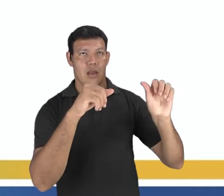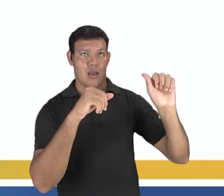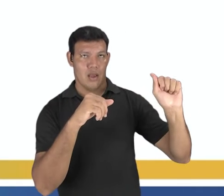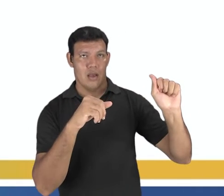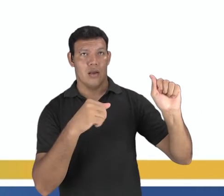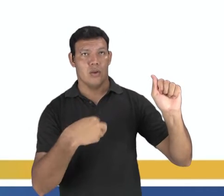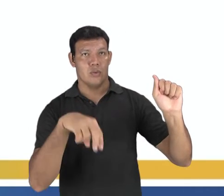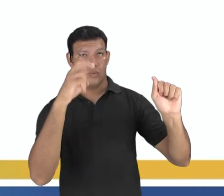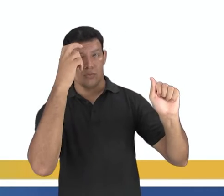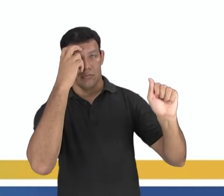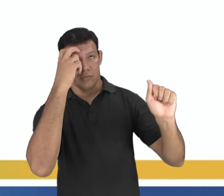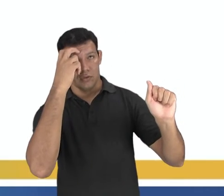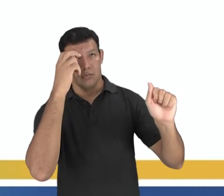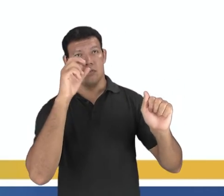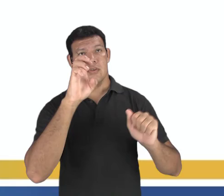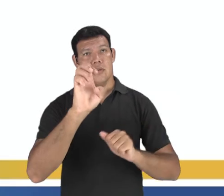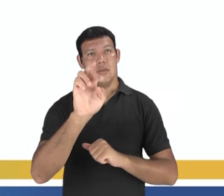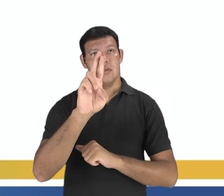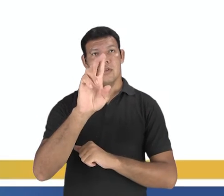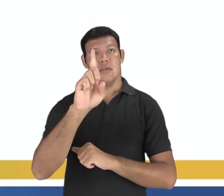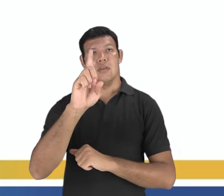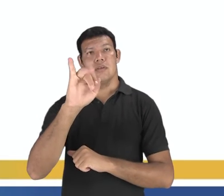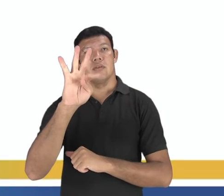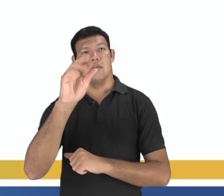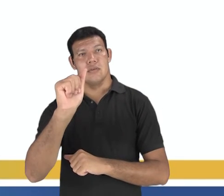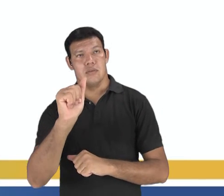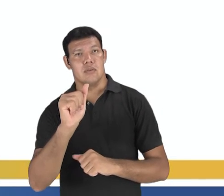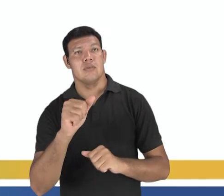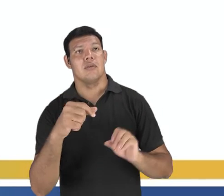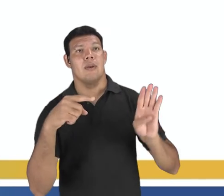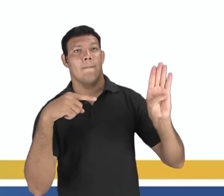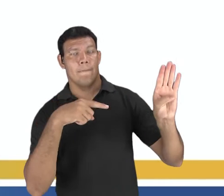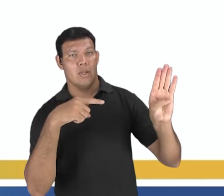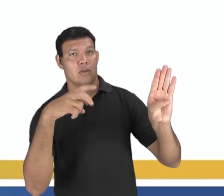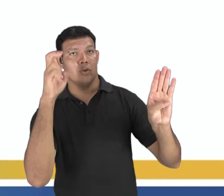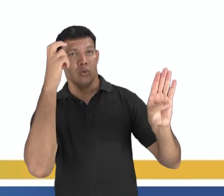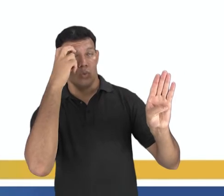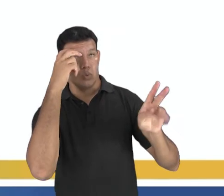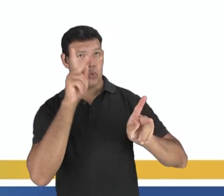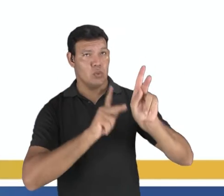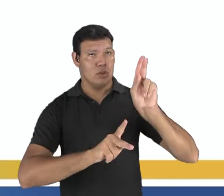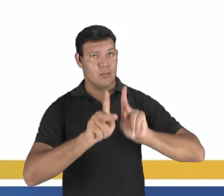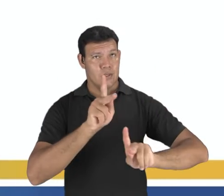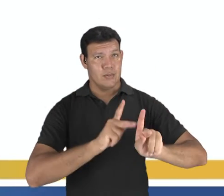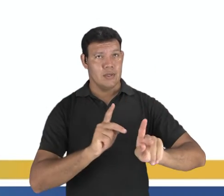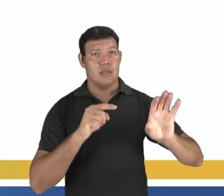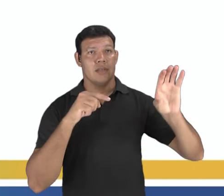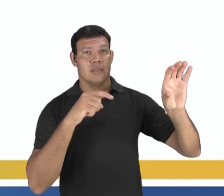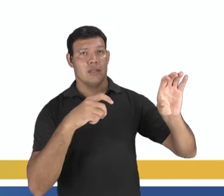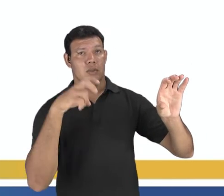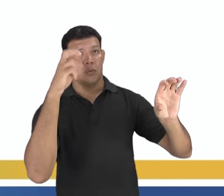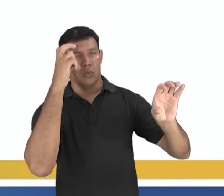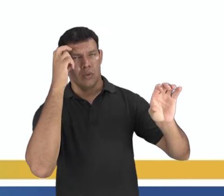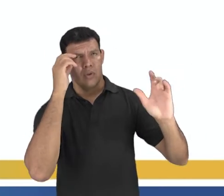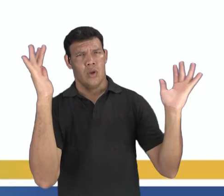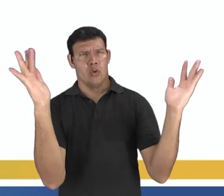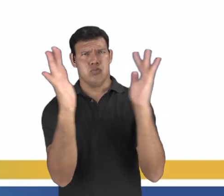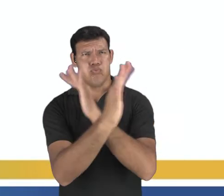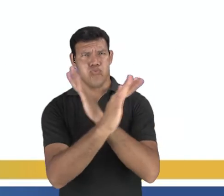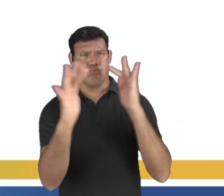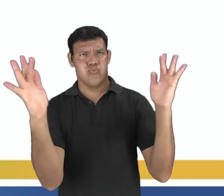Alternativa B, cultura popular. Alternativa C, cultura de massa. Alternativa D,